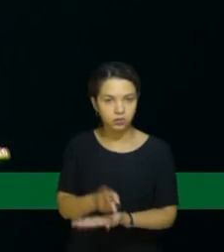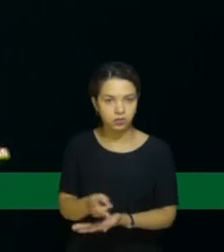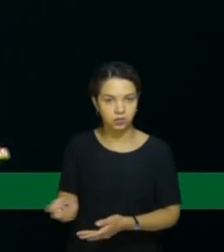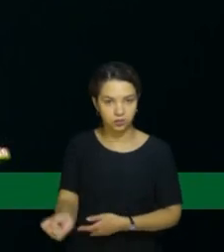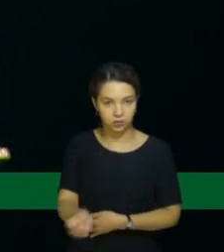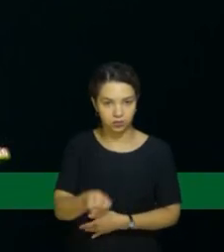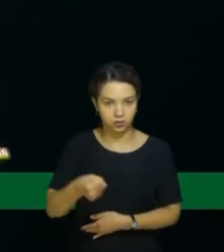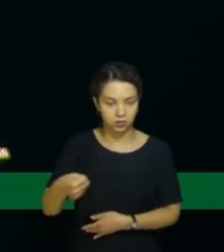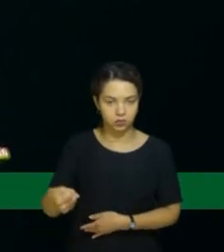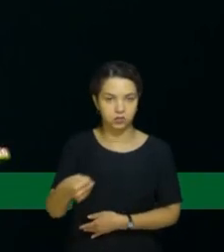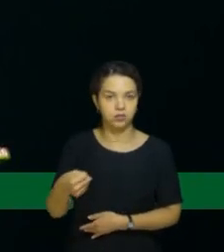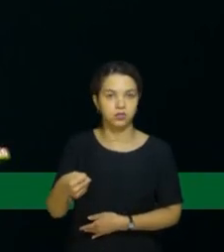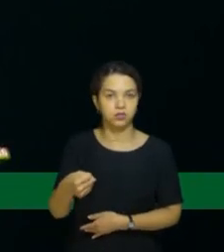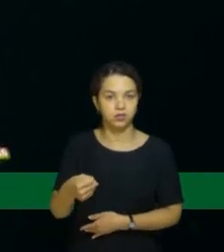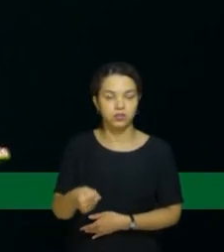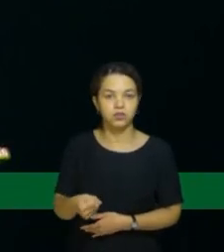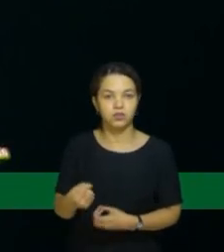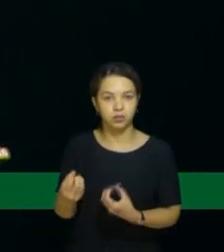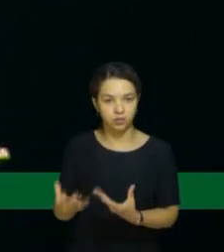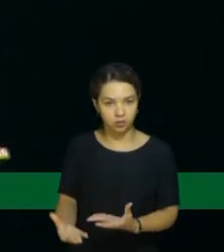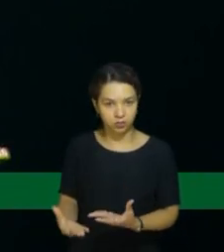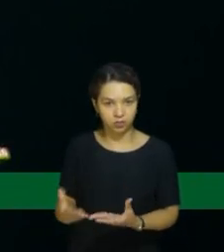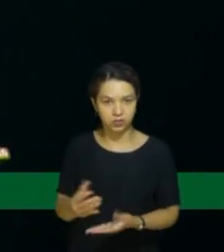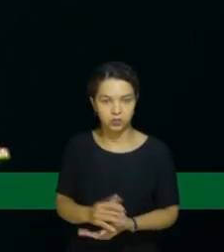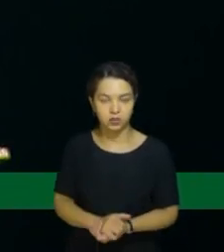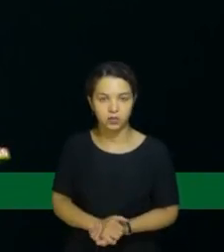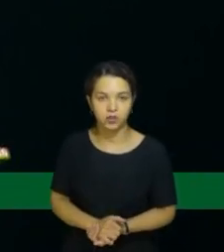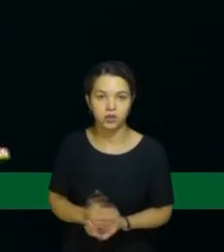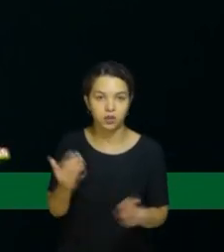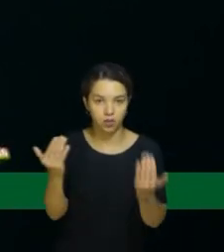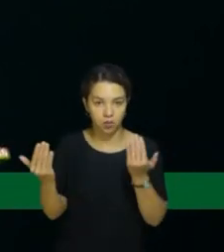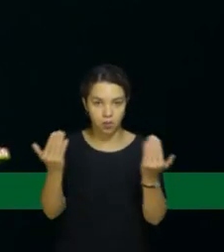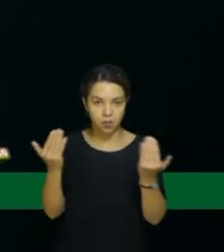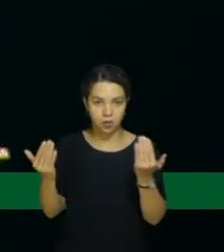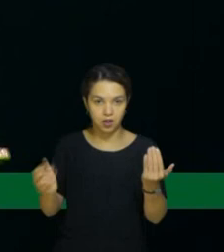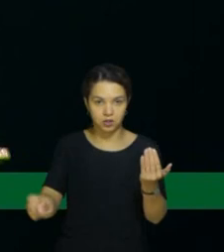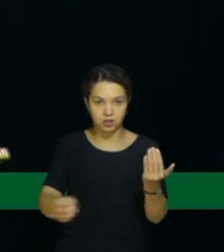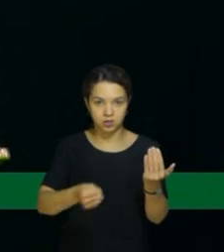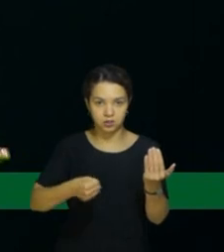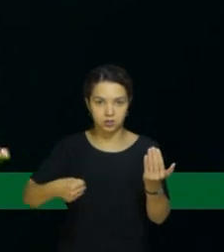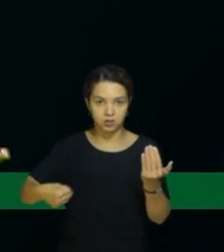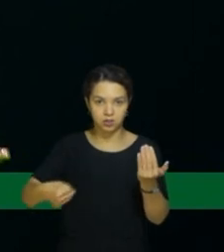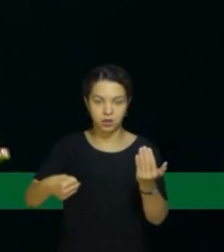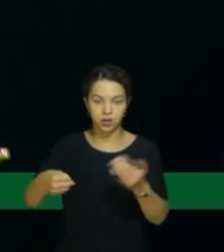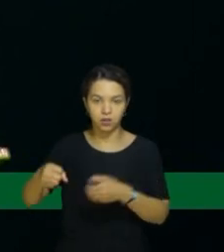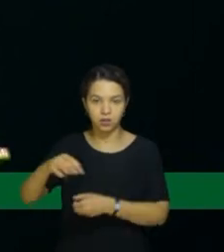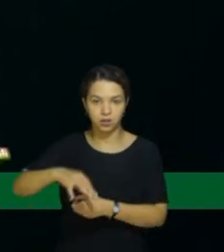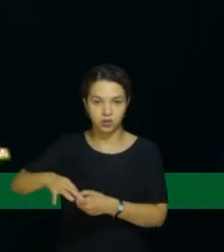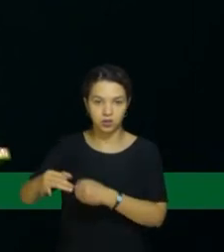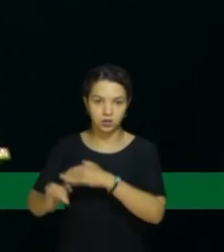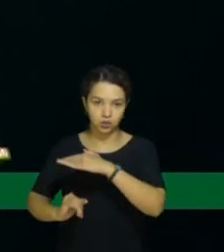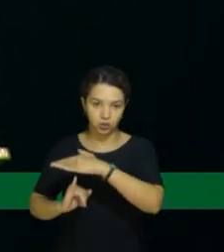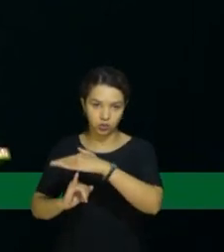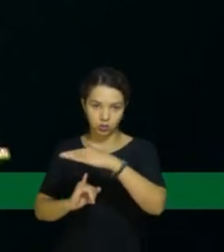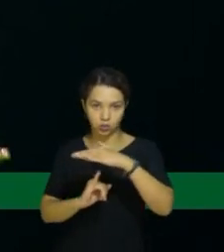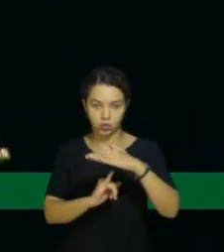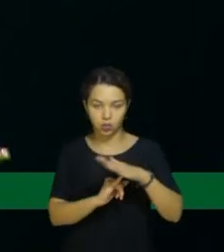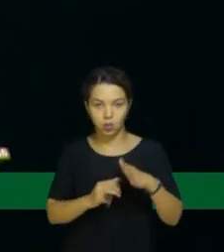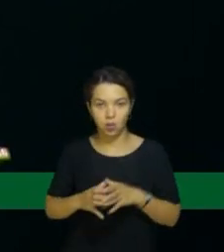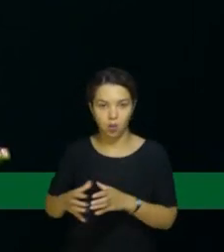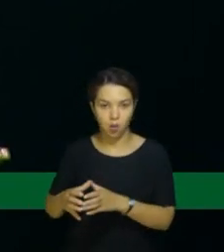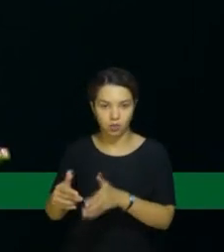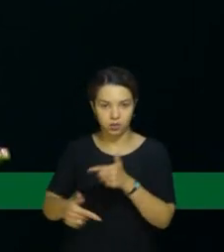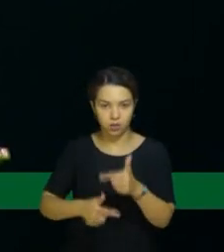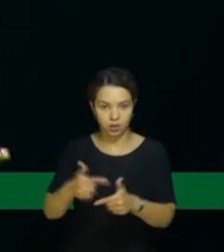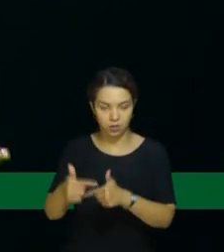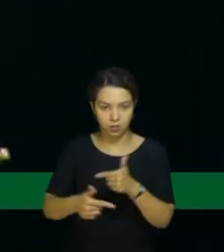artesanais oferecem na comparação com as as cervejeiras industriais muito mais postos de trabalho por unidade